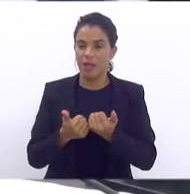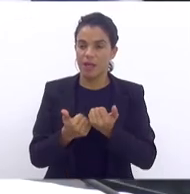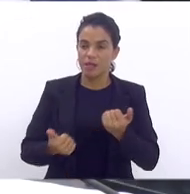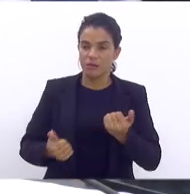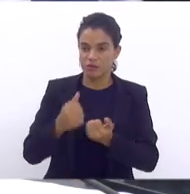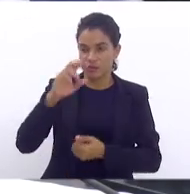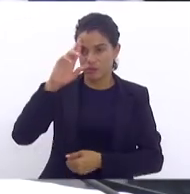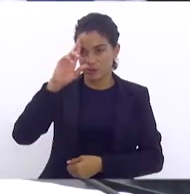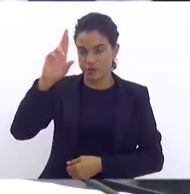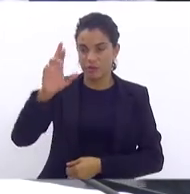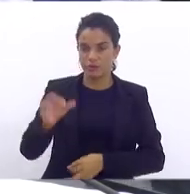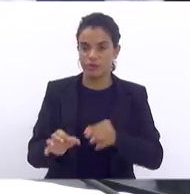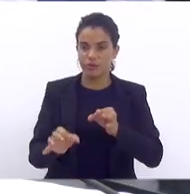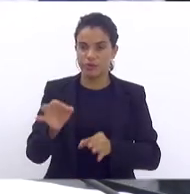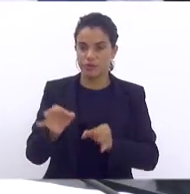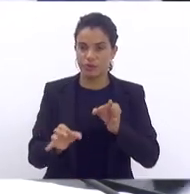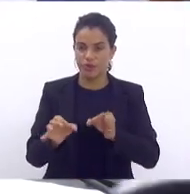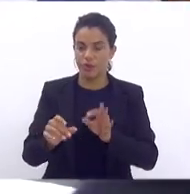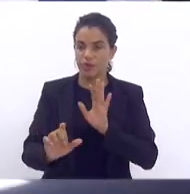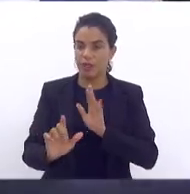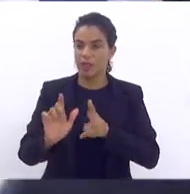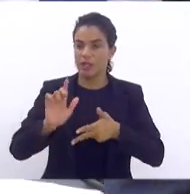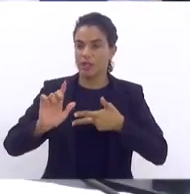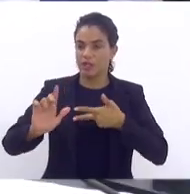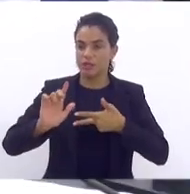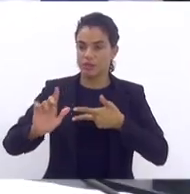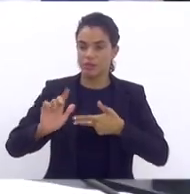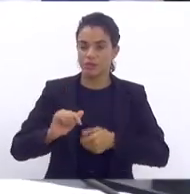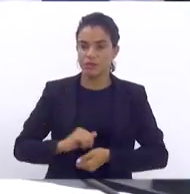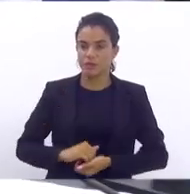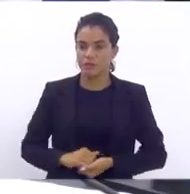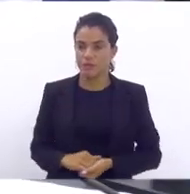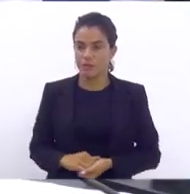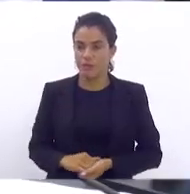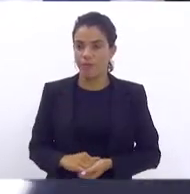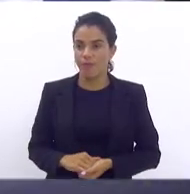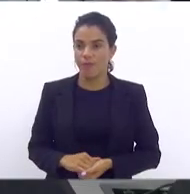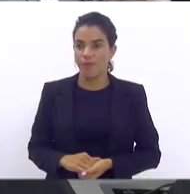da Justiça e Legislação.